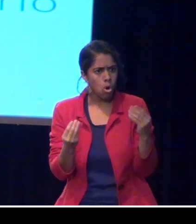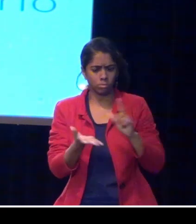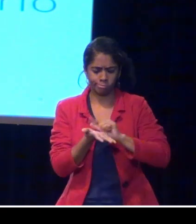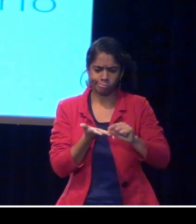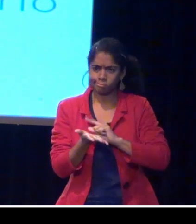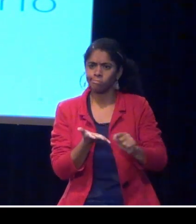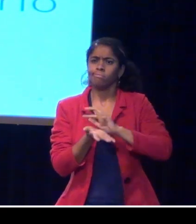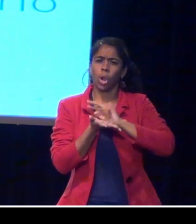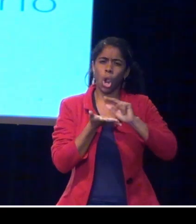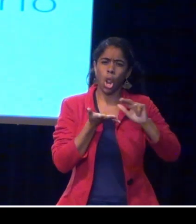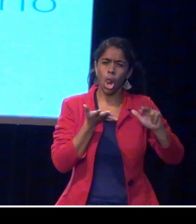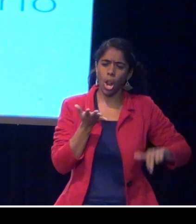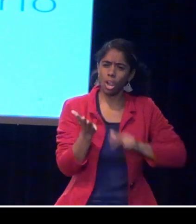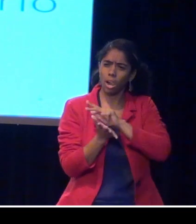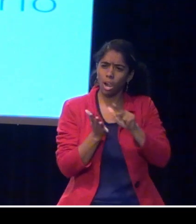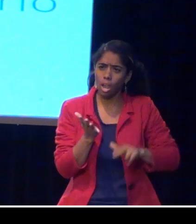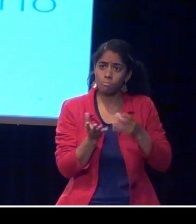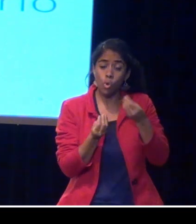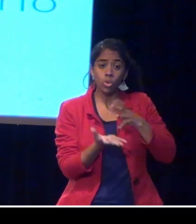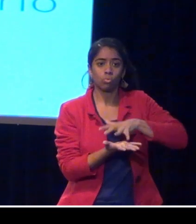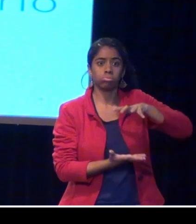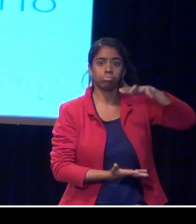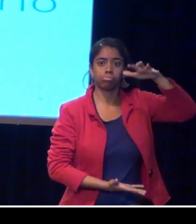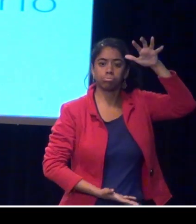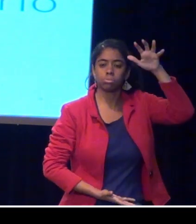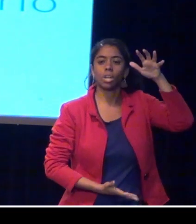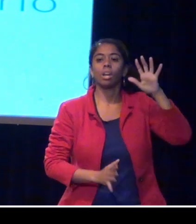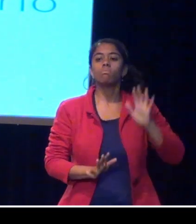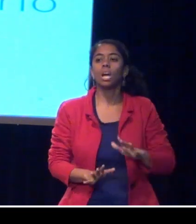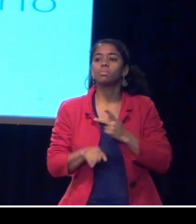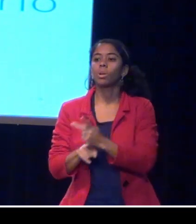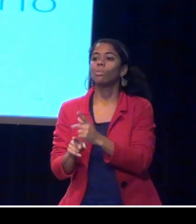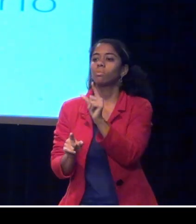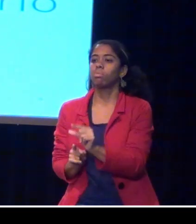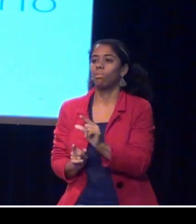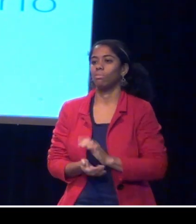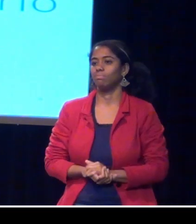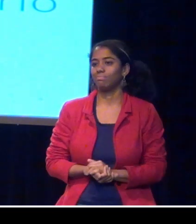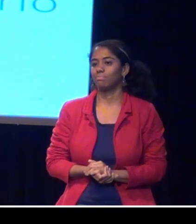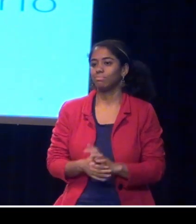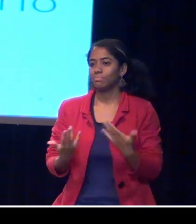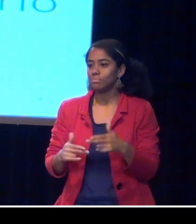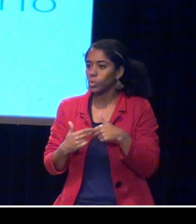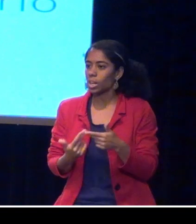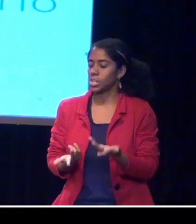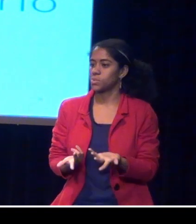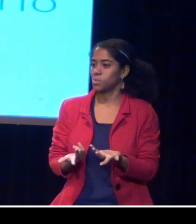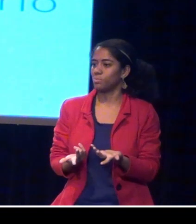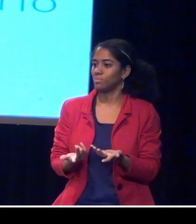essa equação, né? E eu acho que isso daí depende da gente. Depende de todos nós que estamos